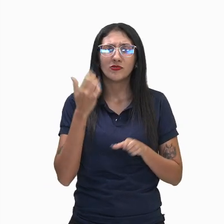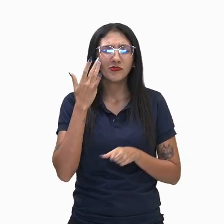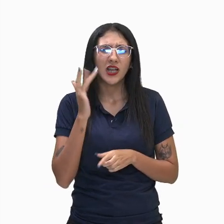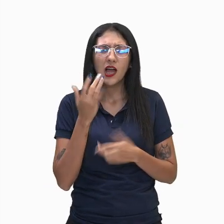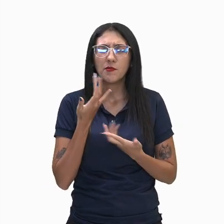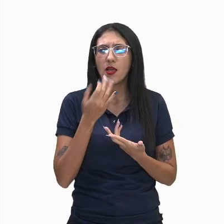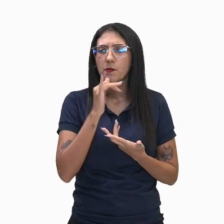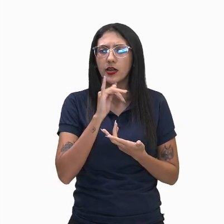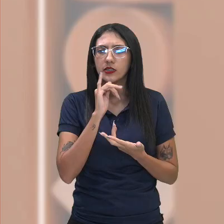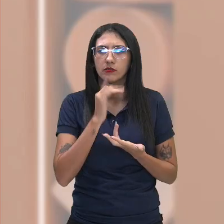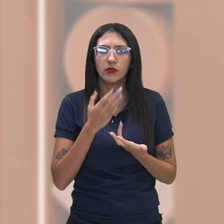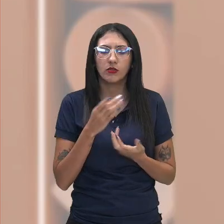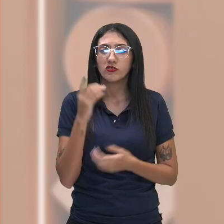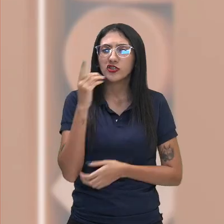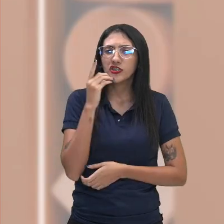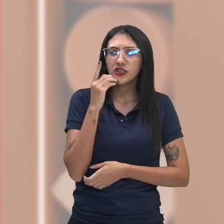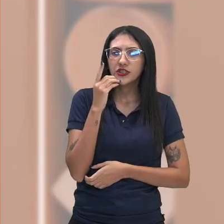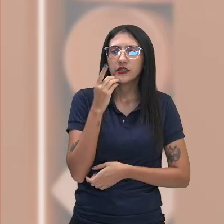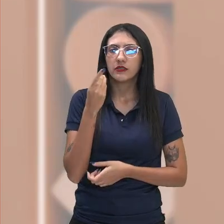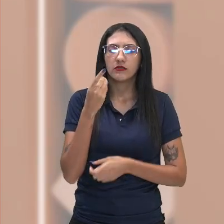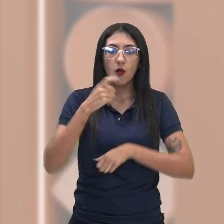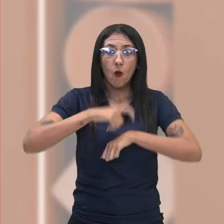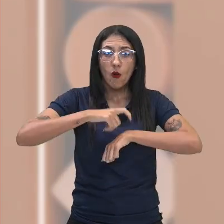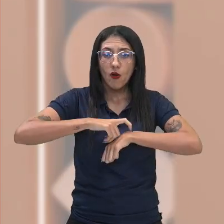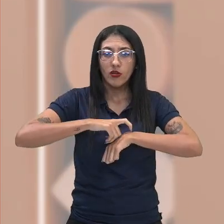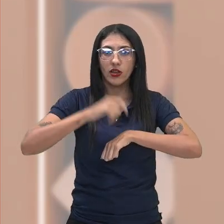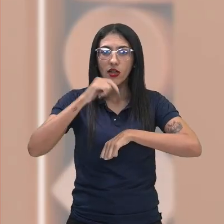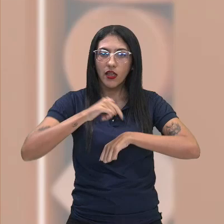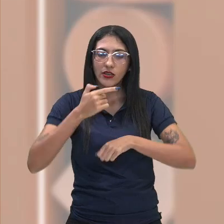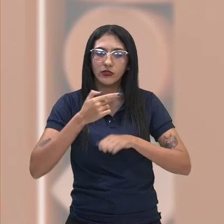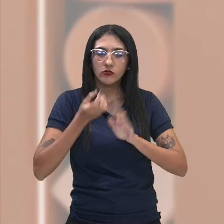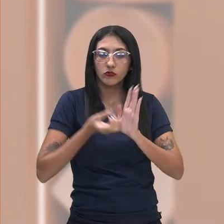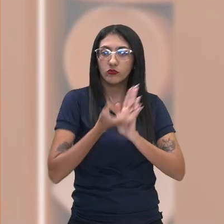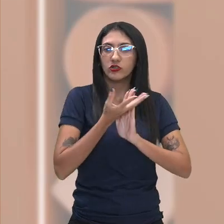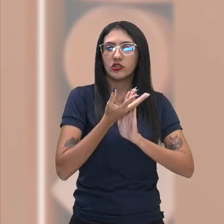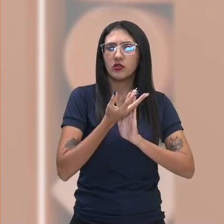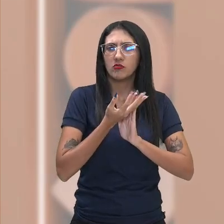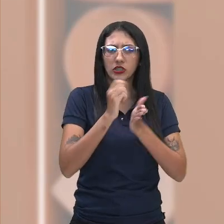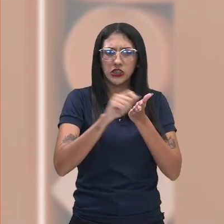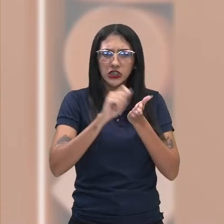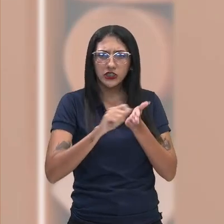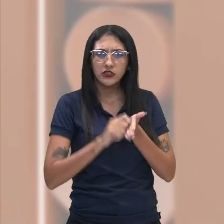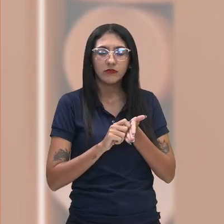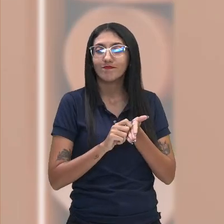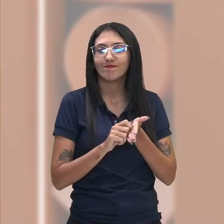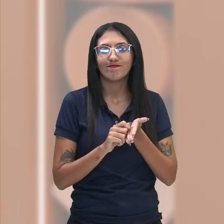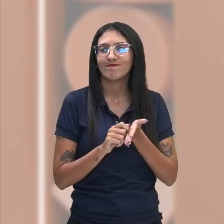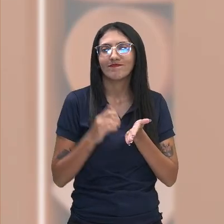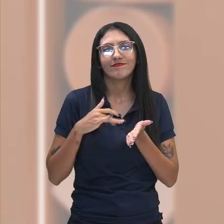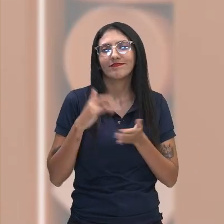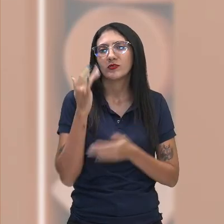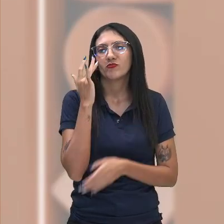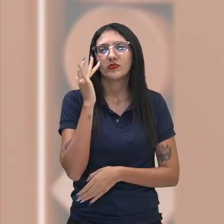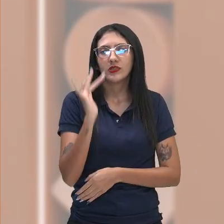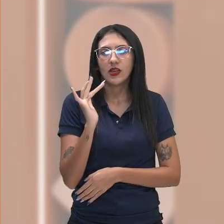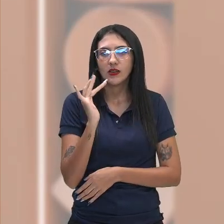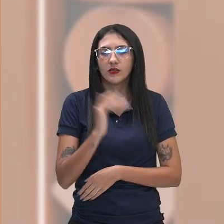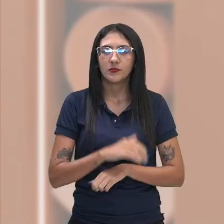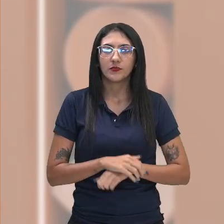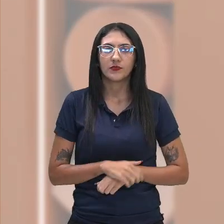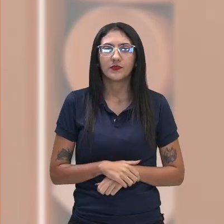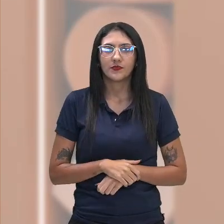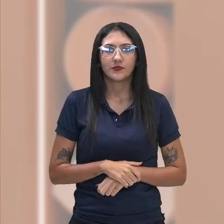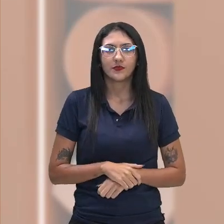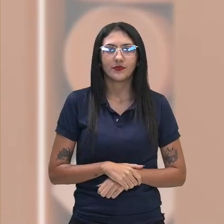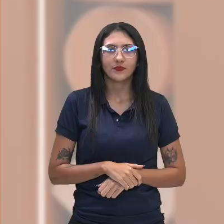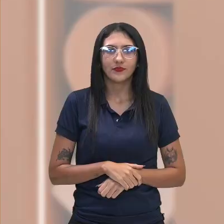dia, as horas em que essa invenção simplesmente, né, surgiu. Assim como,